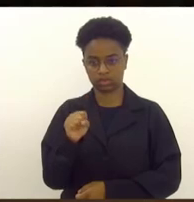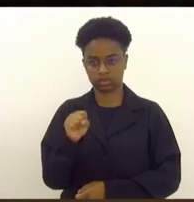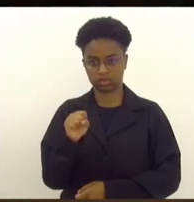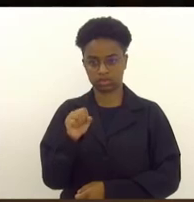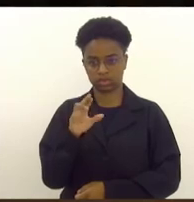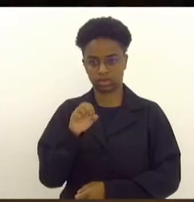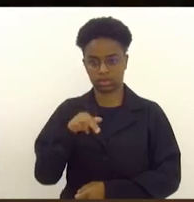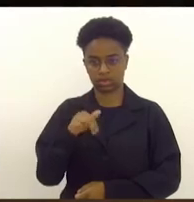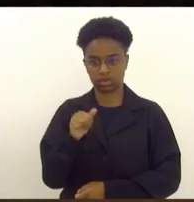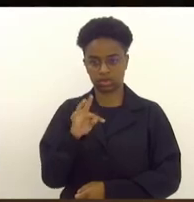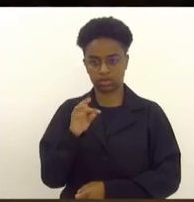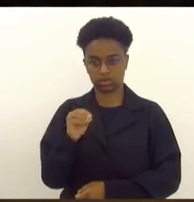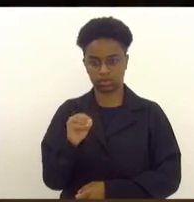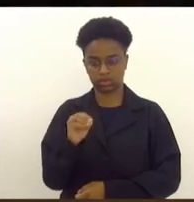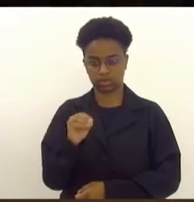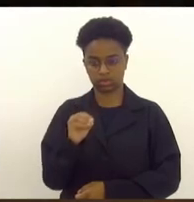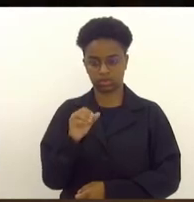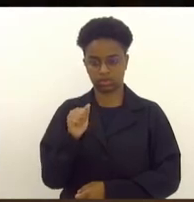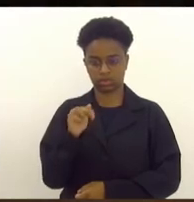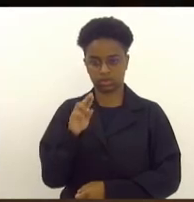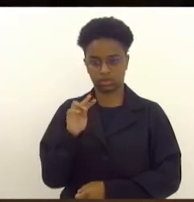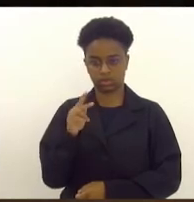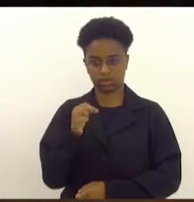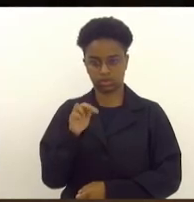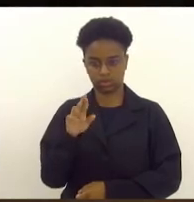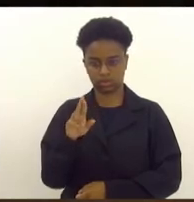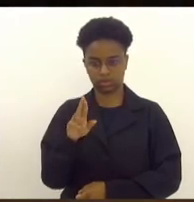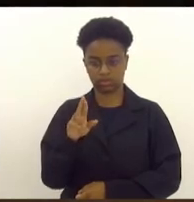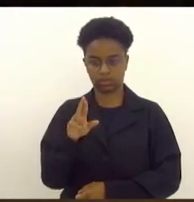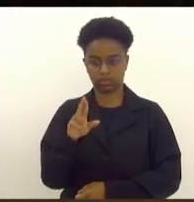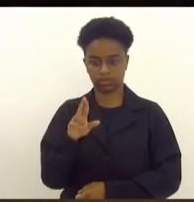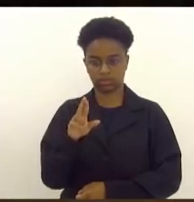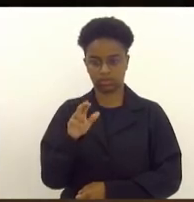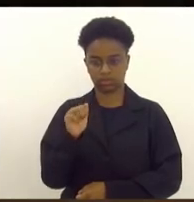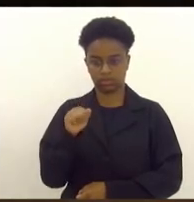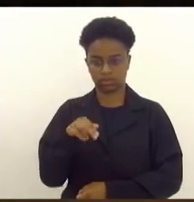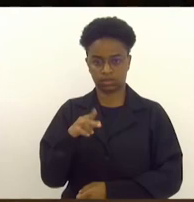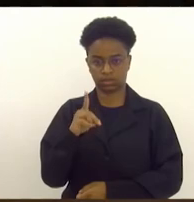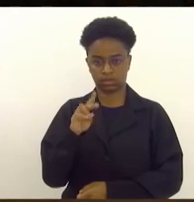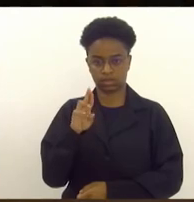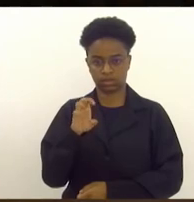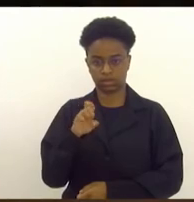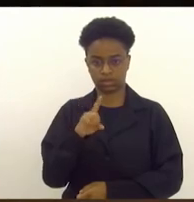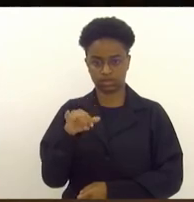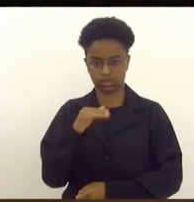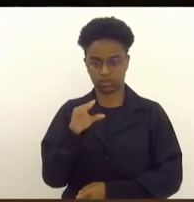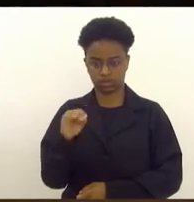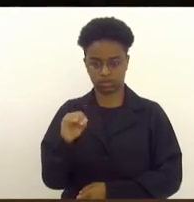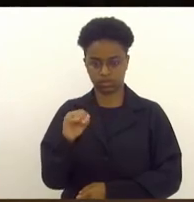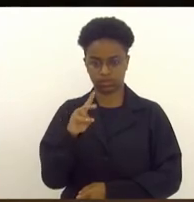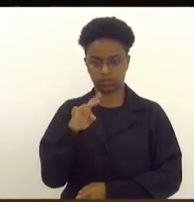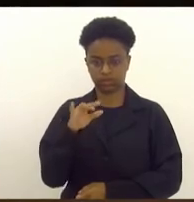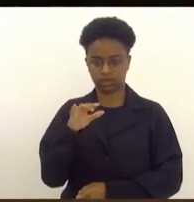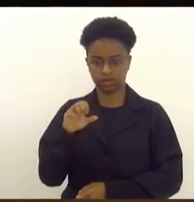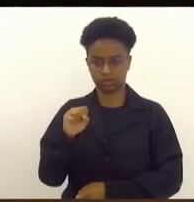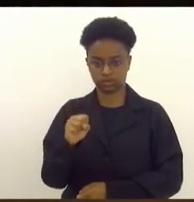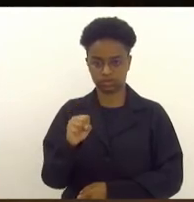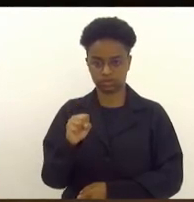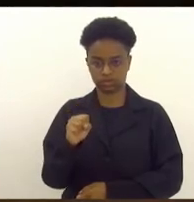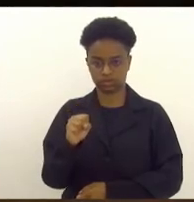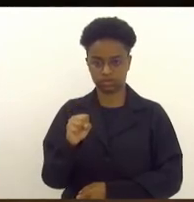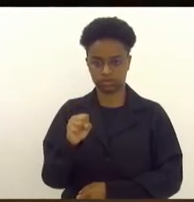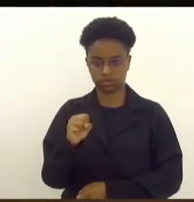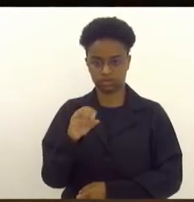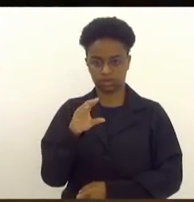Renato Miranda Arthur Monteiro Andrezinho e Siciliano Vinícius gozolino